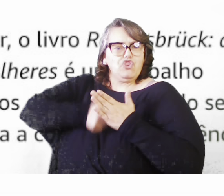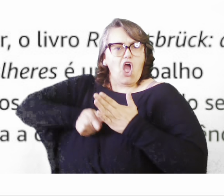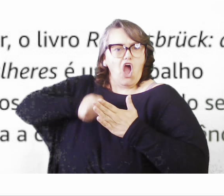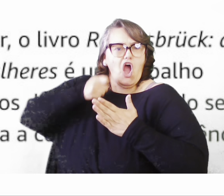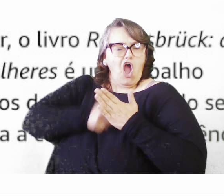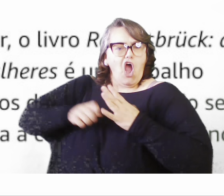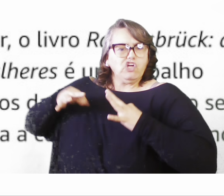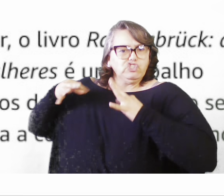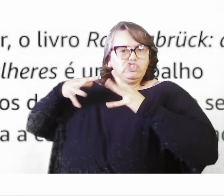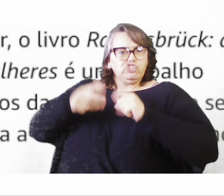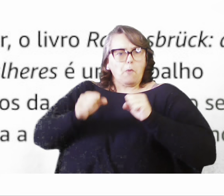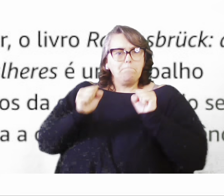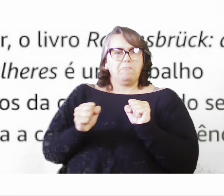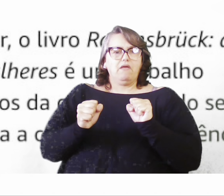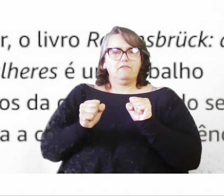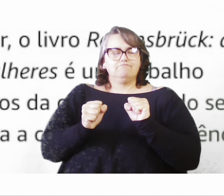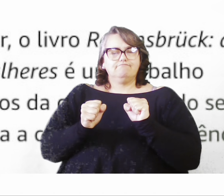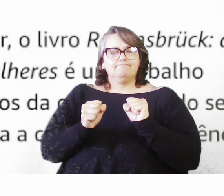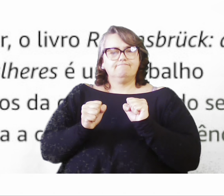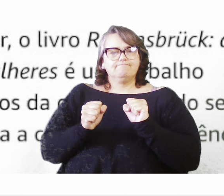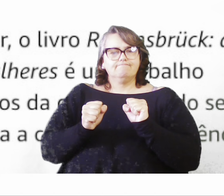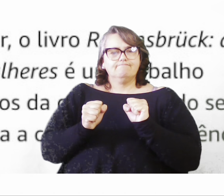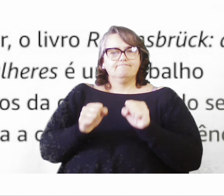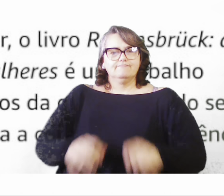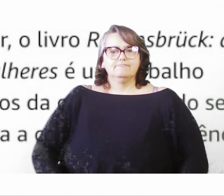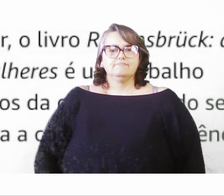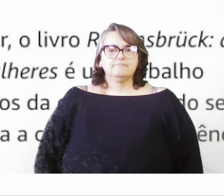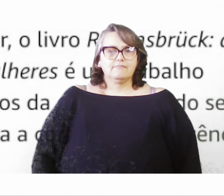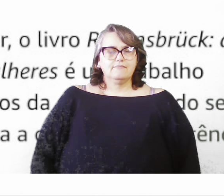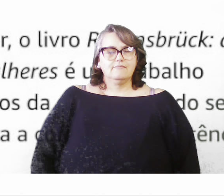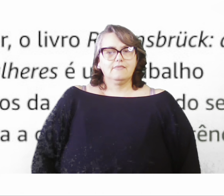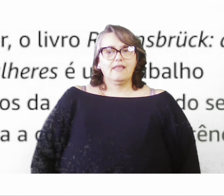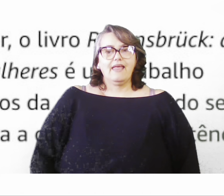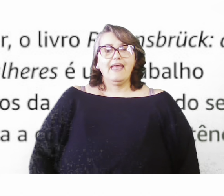coragem e resistência contra todas as possibilidades.